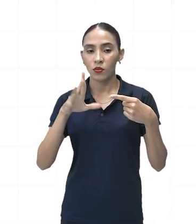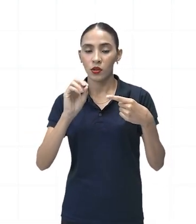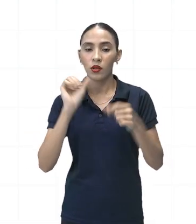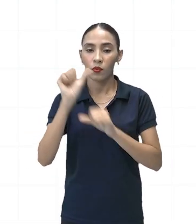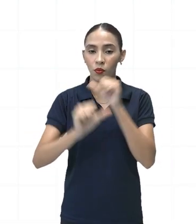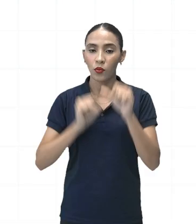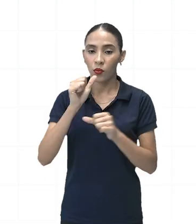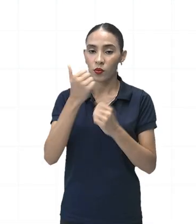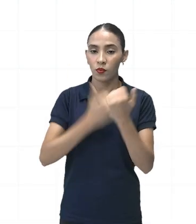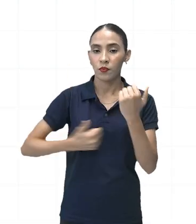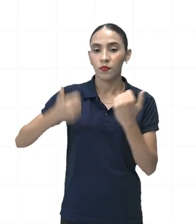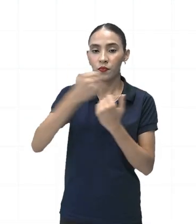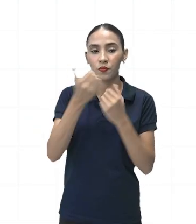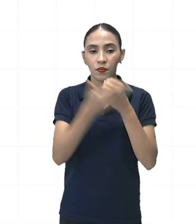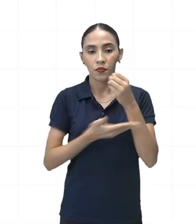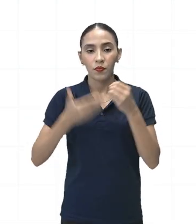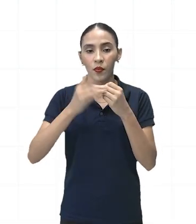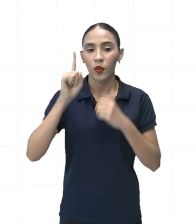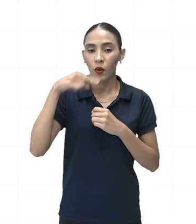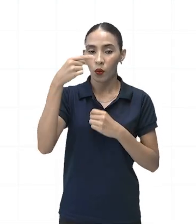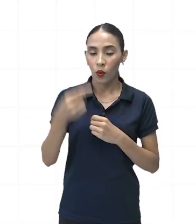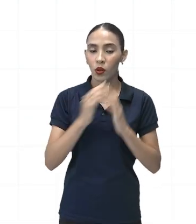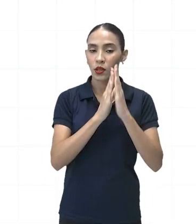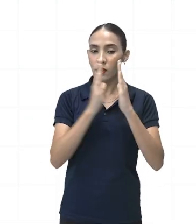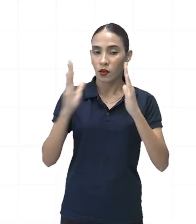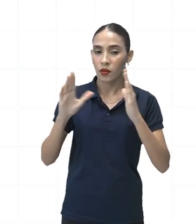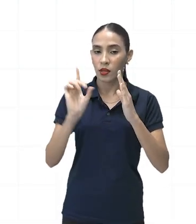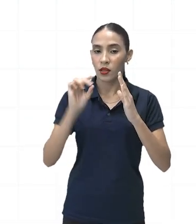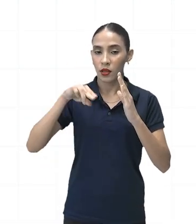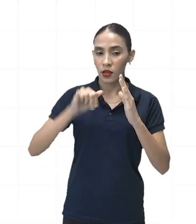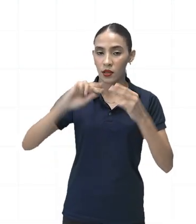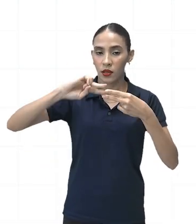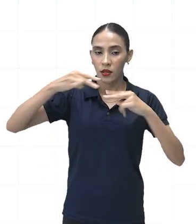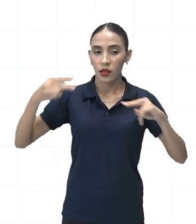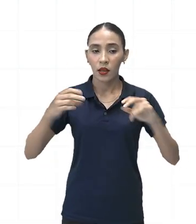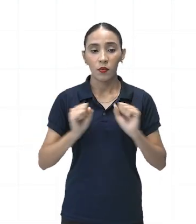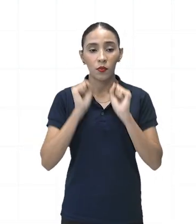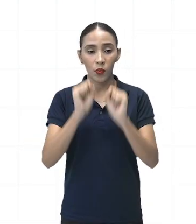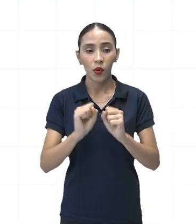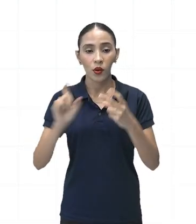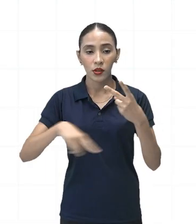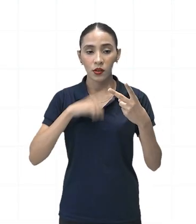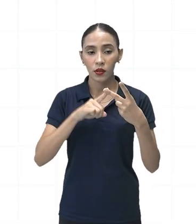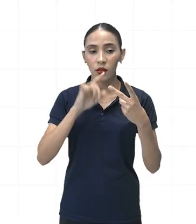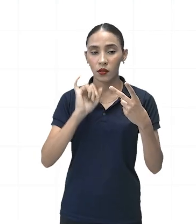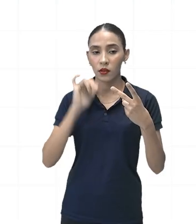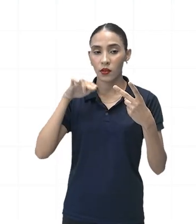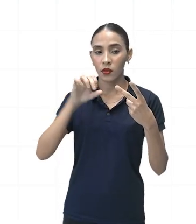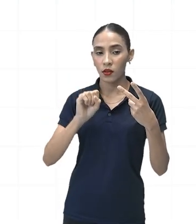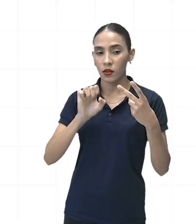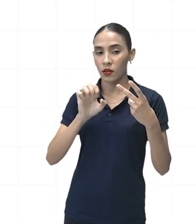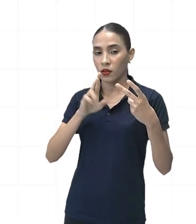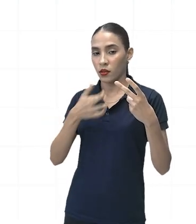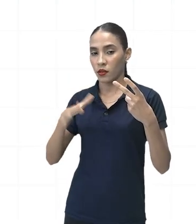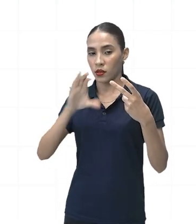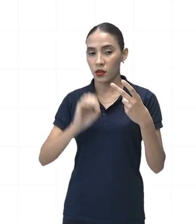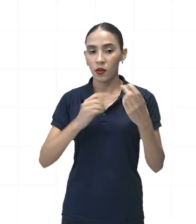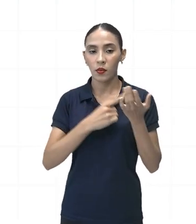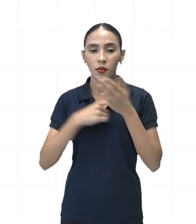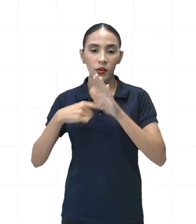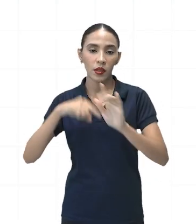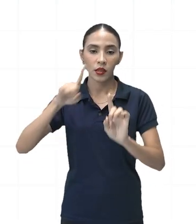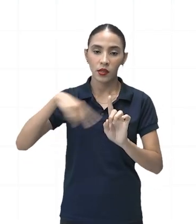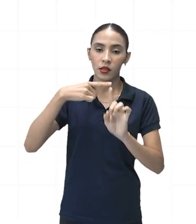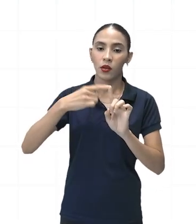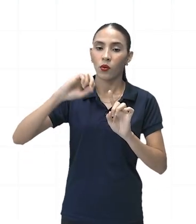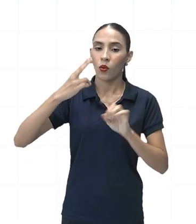base nitrogenada por outra na sequência de DNA, pode ser do tipo inserção, representando a adição de